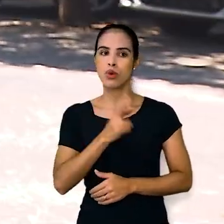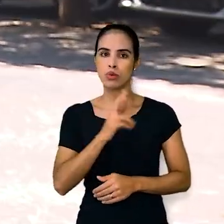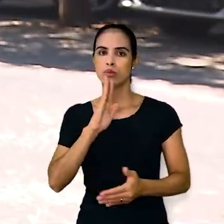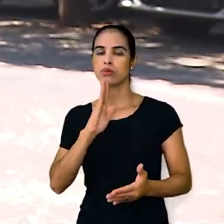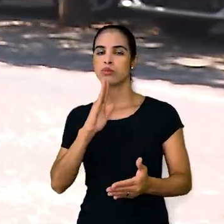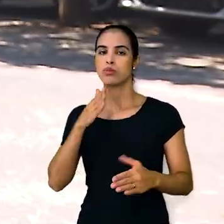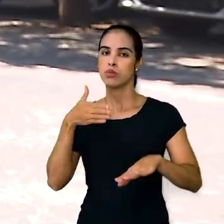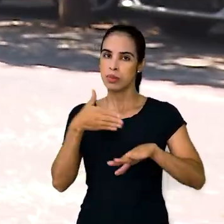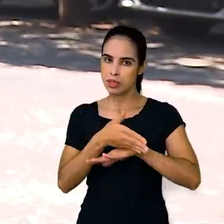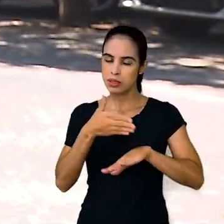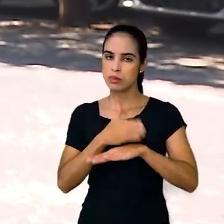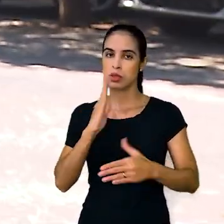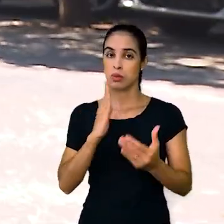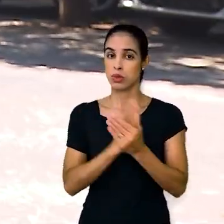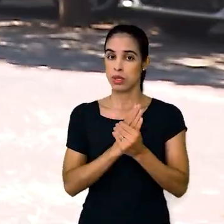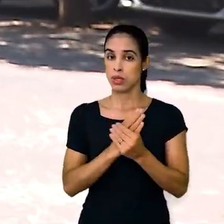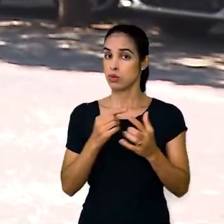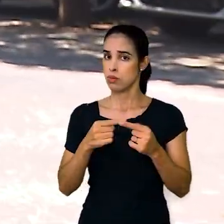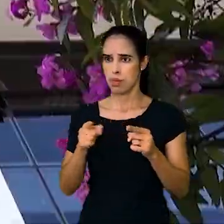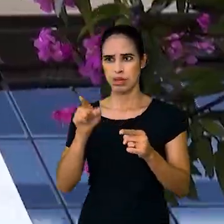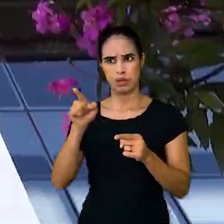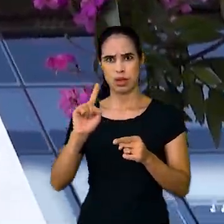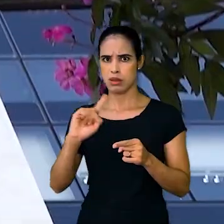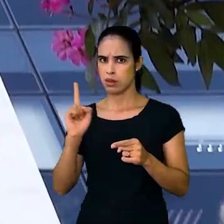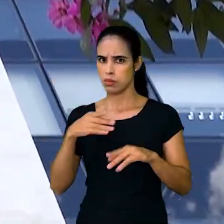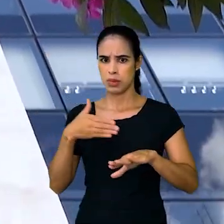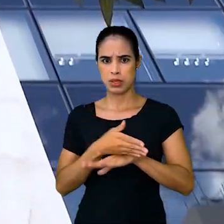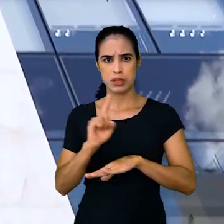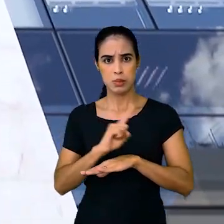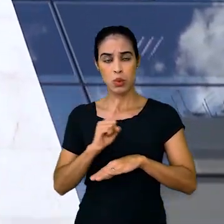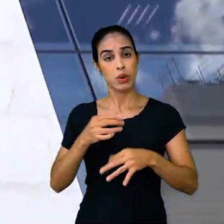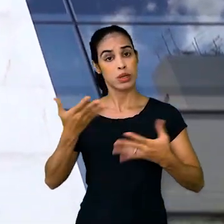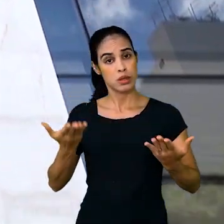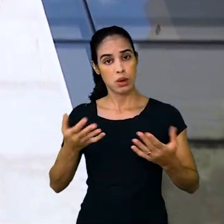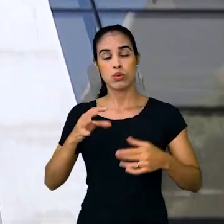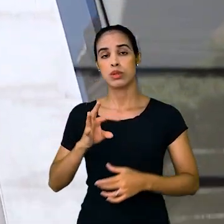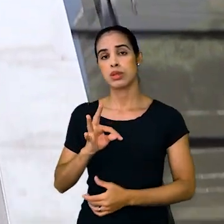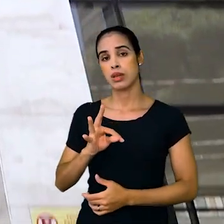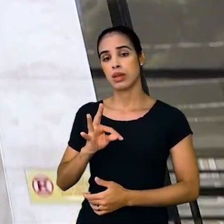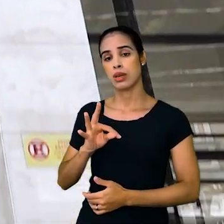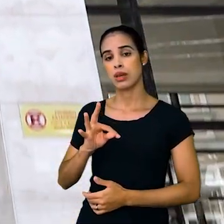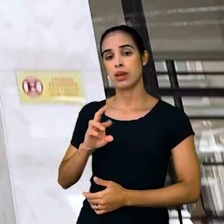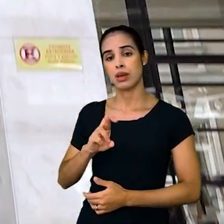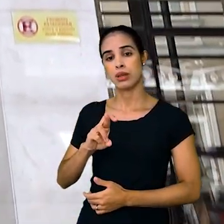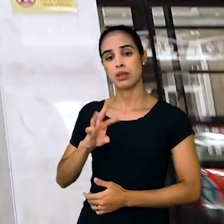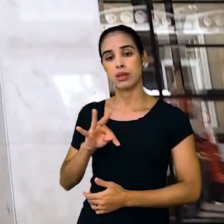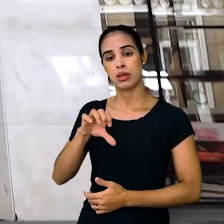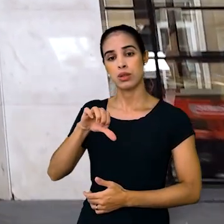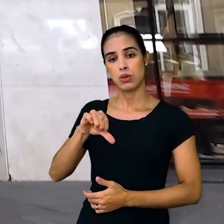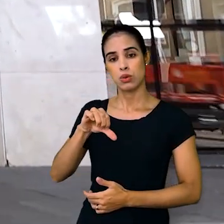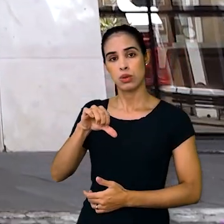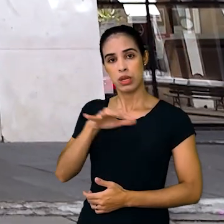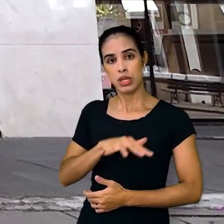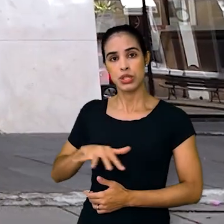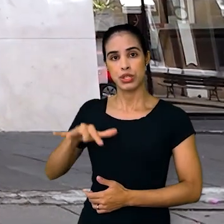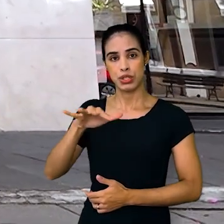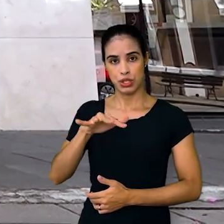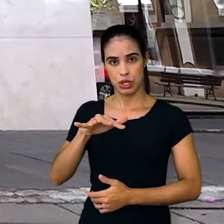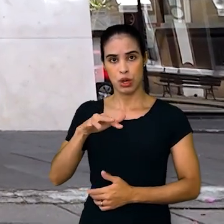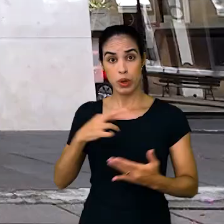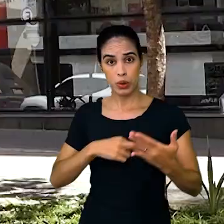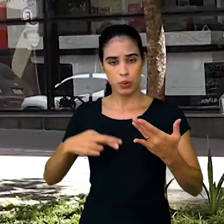de supermercados recorreu da decisão. Ao julgar o recurso, o Tribunal Regional do Trabalho da 9ª Região no